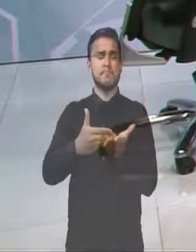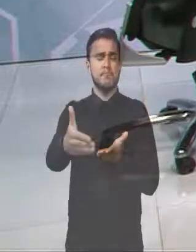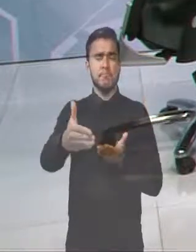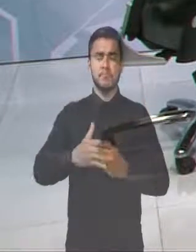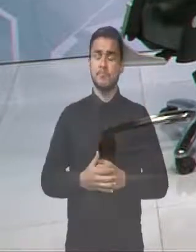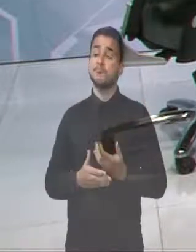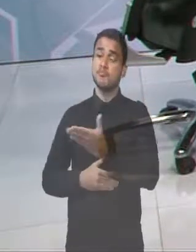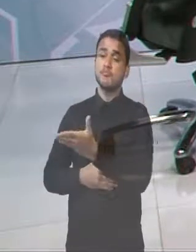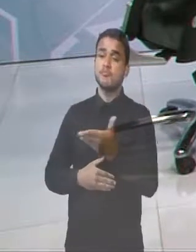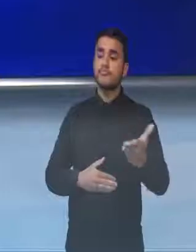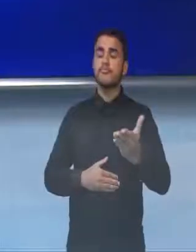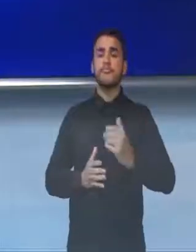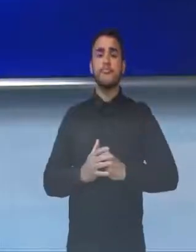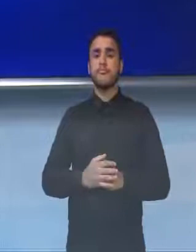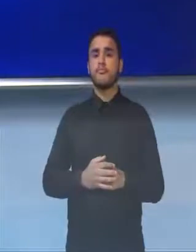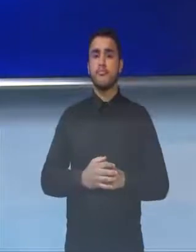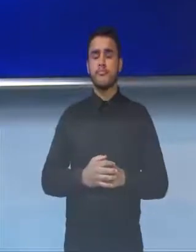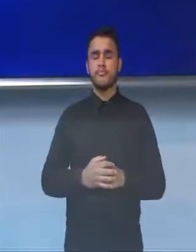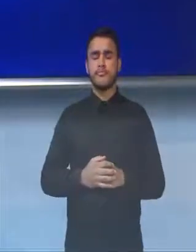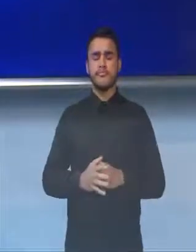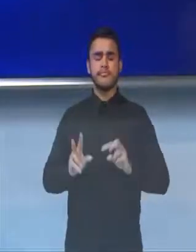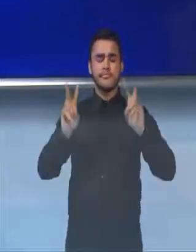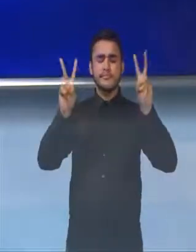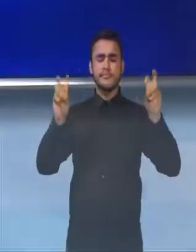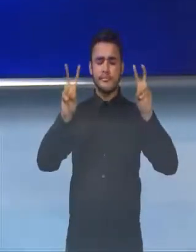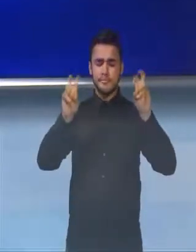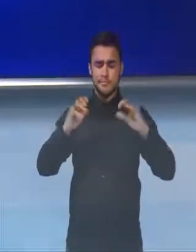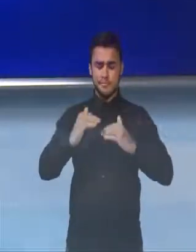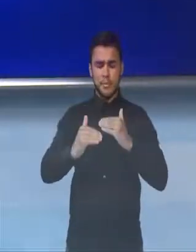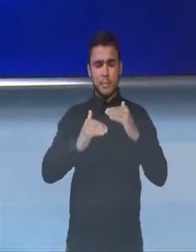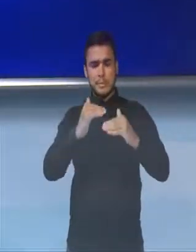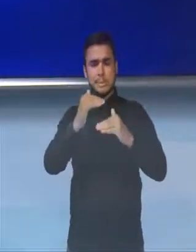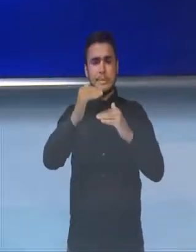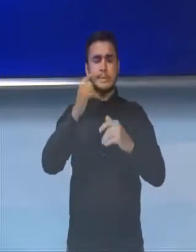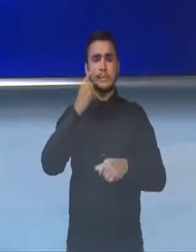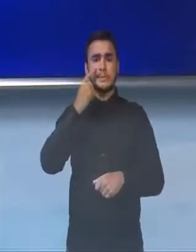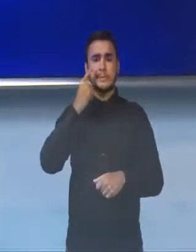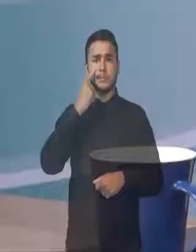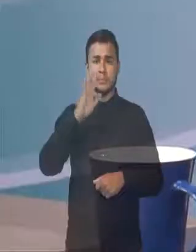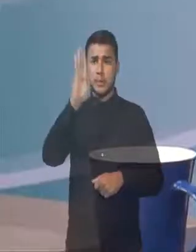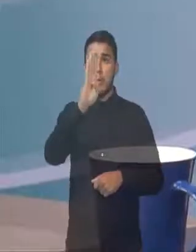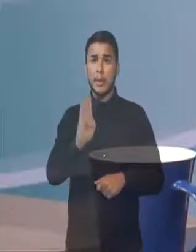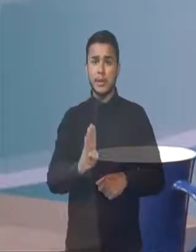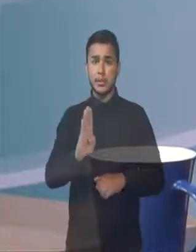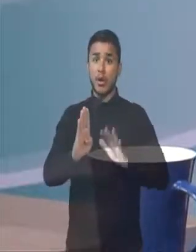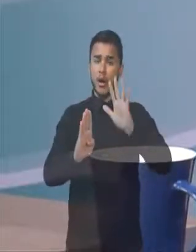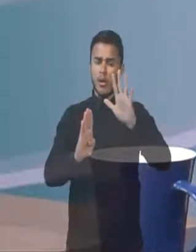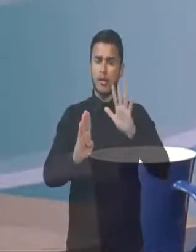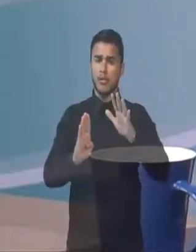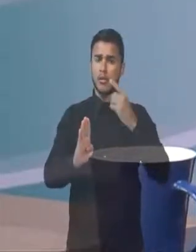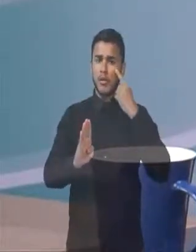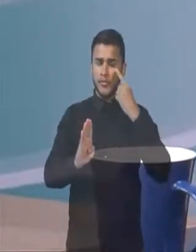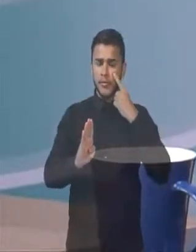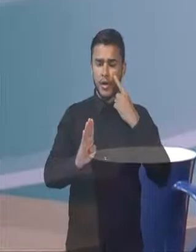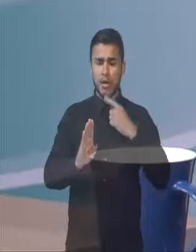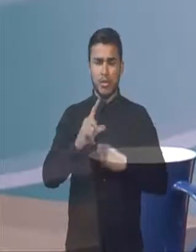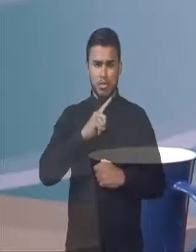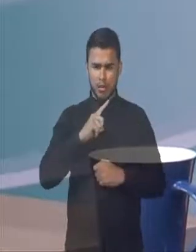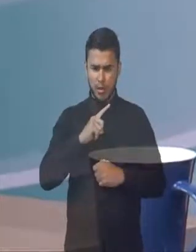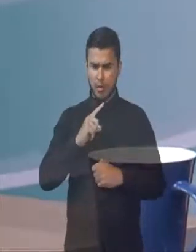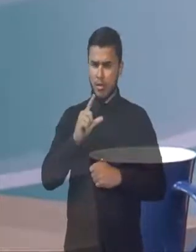que foi um certo crescimento de uma desqualificação ou tentativa